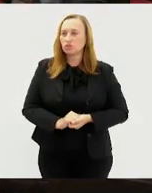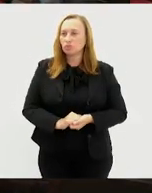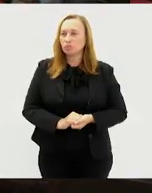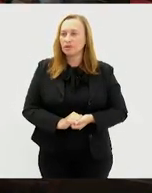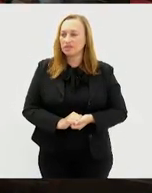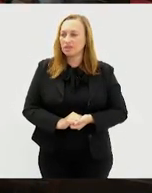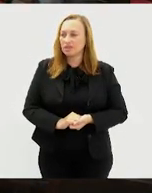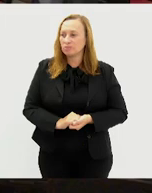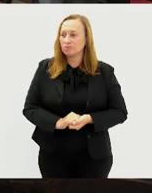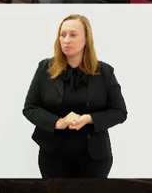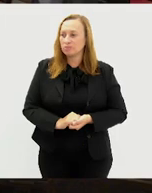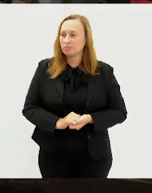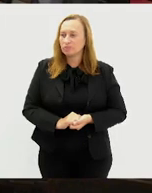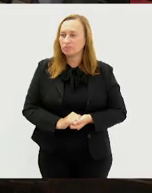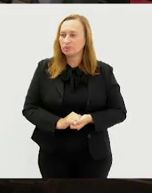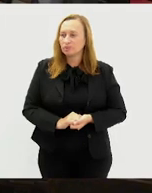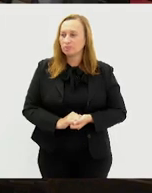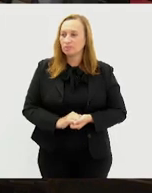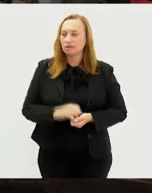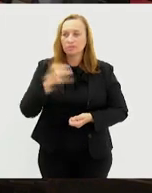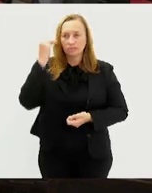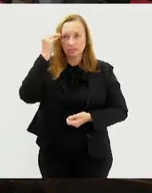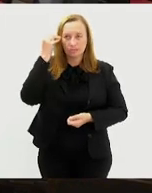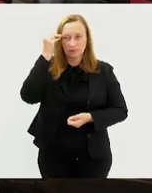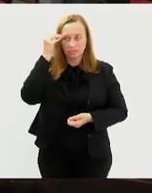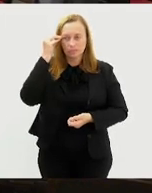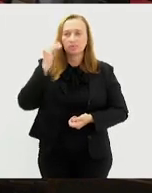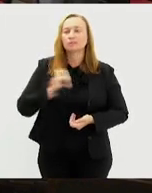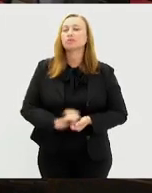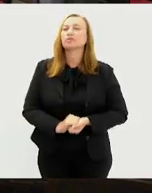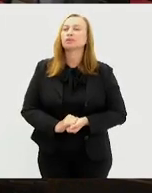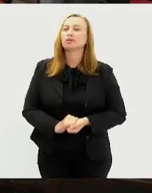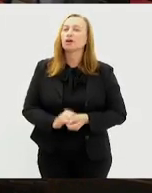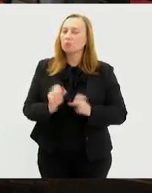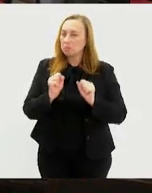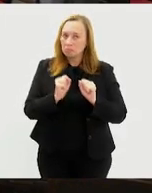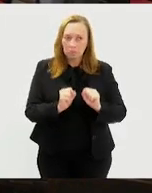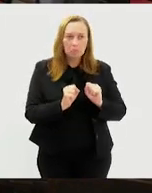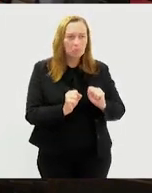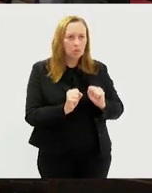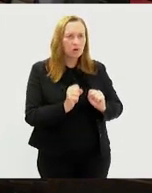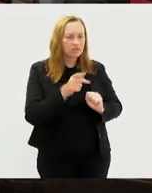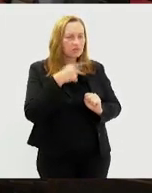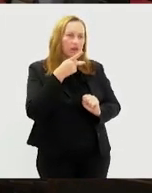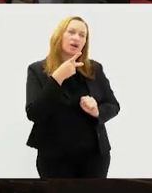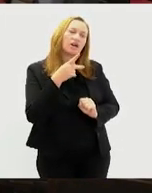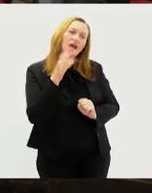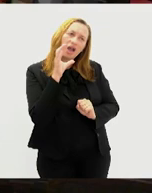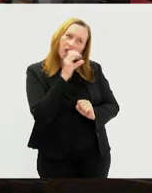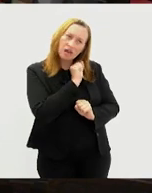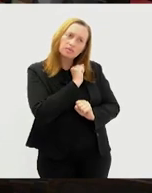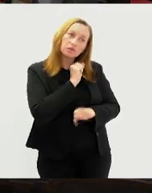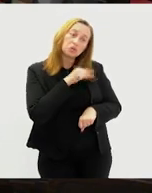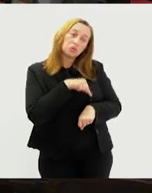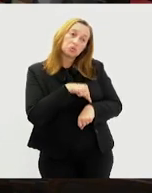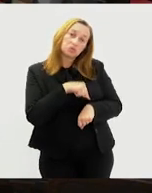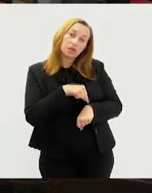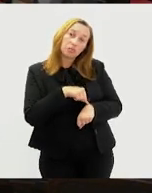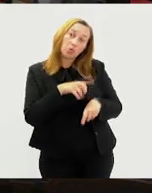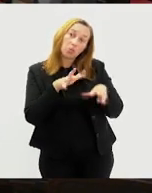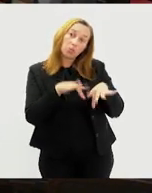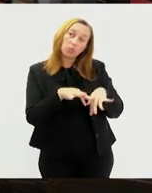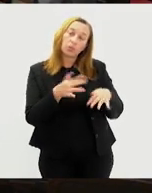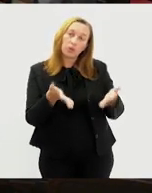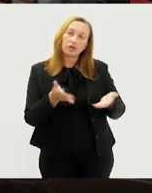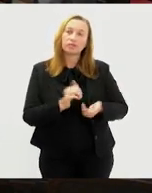pode então posso me inscrever para falar até pode Deputado Car se a parte for rápida porque o tempo do deputado já esgotou então